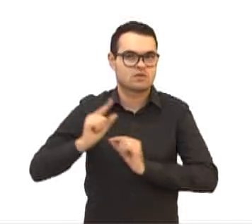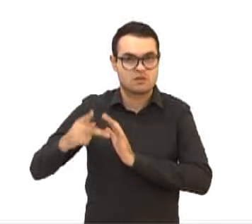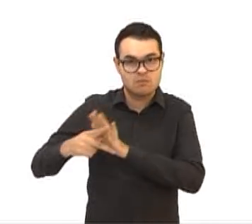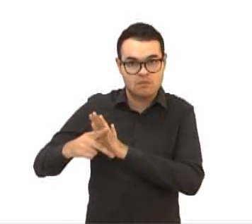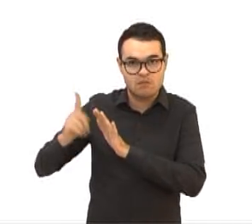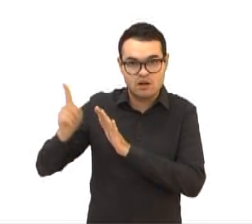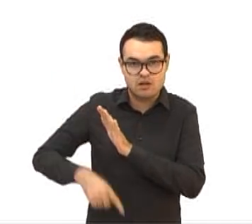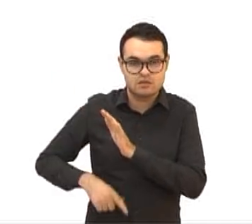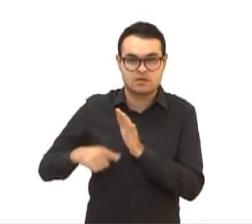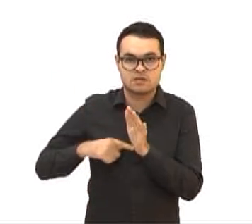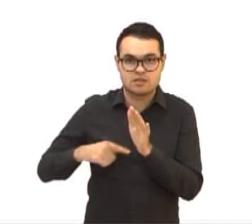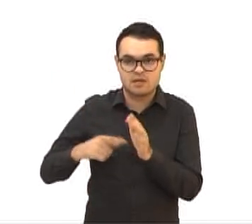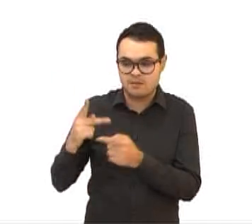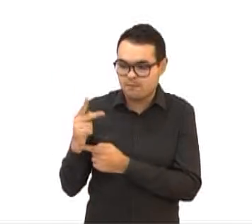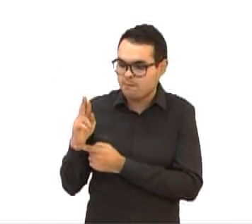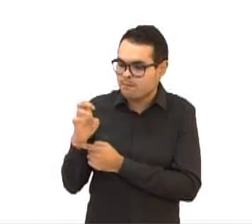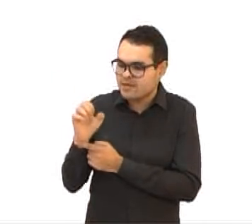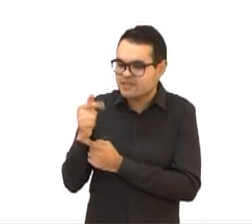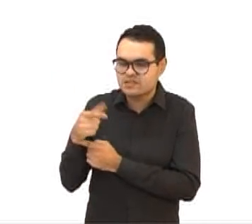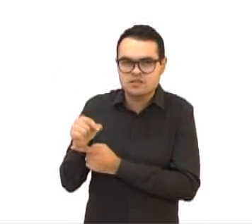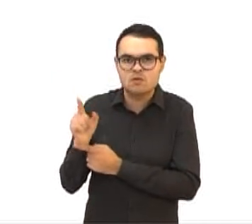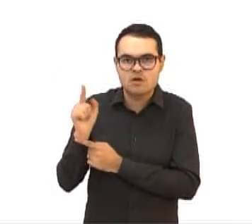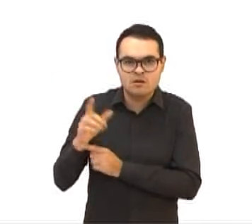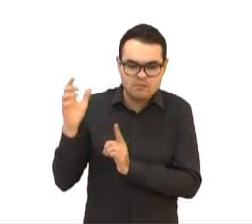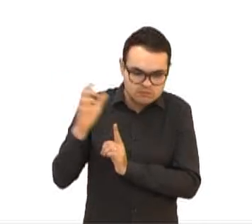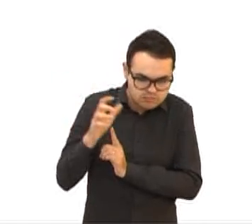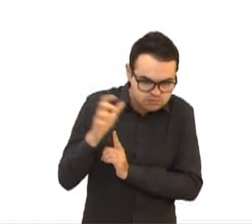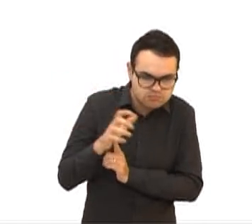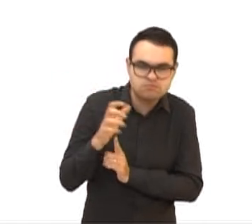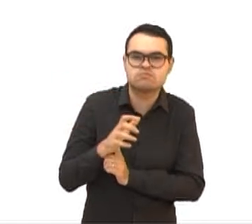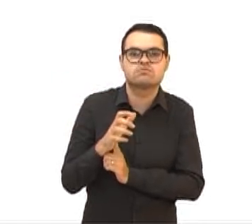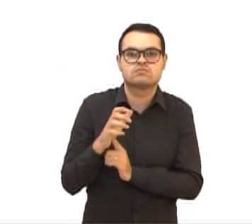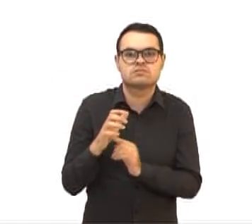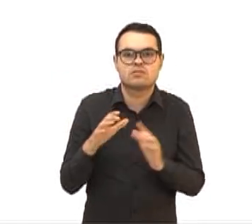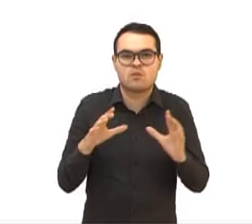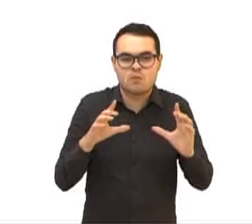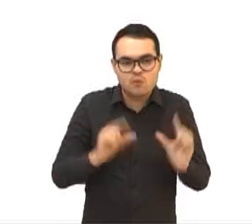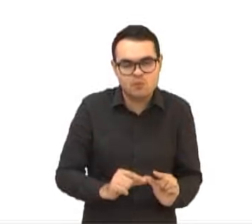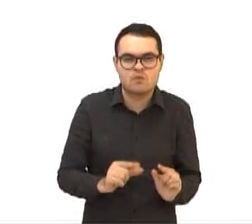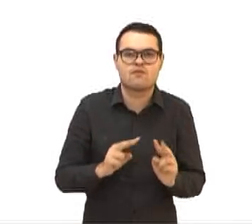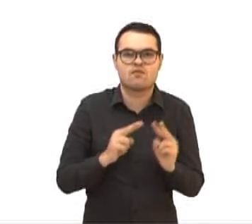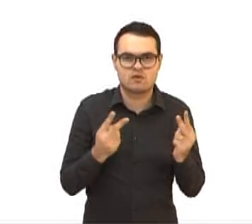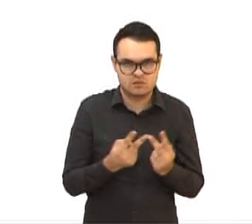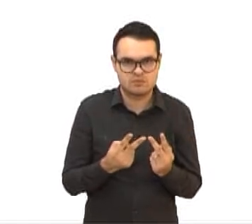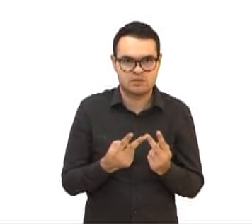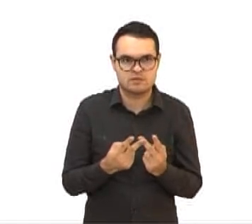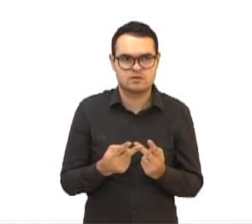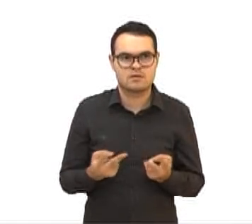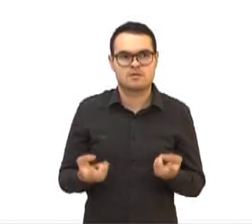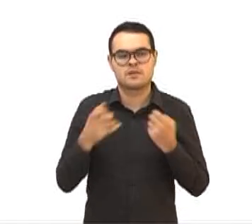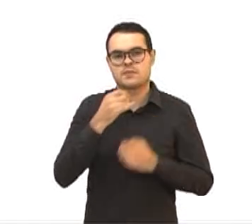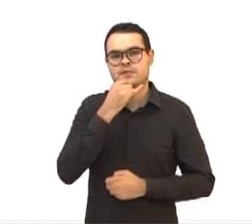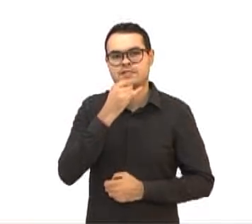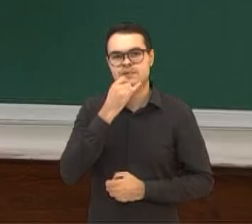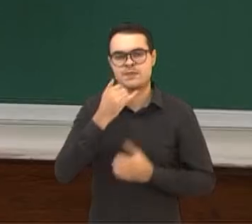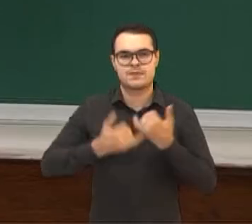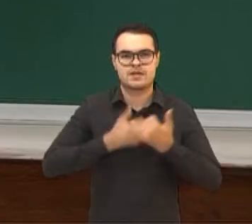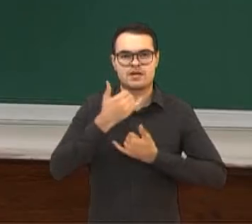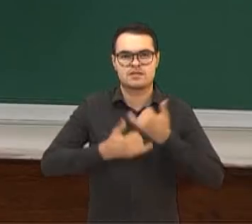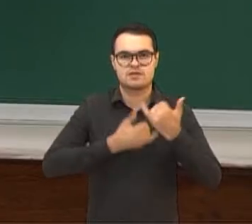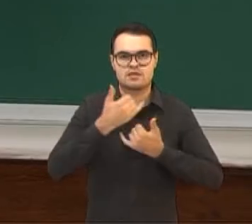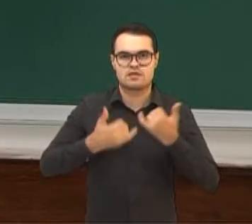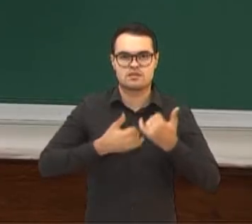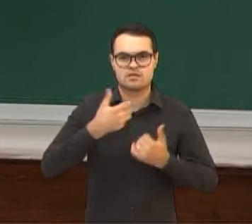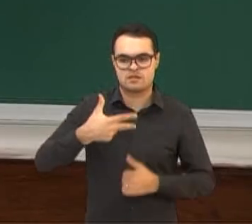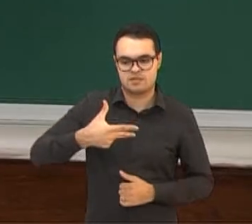uma pressão sobre a matéria, é possível reduzir o seu volume. Conseguimos observar bem a compressibilidade quando a gente faz aquela brincadeira com